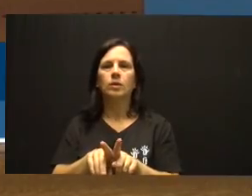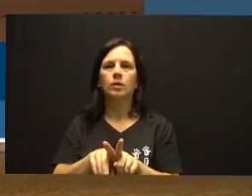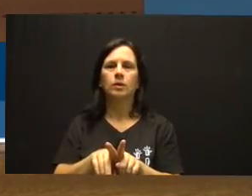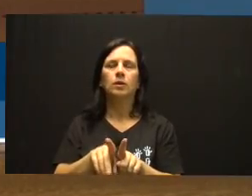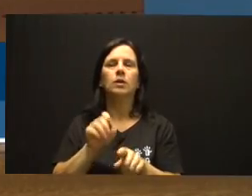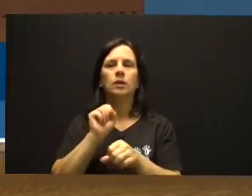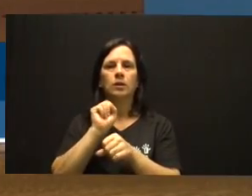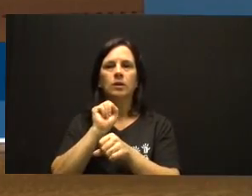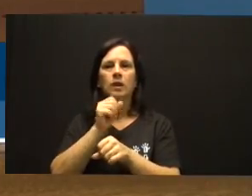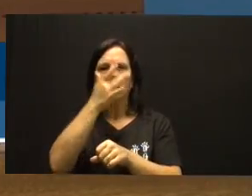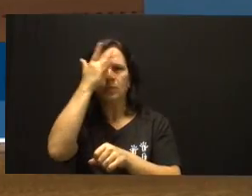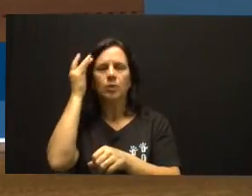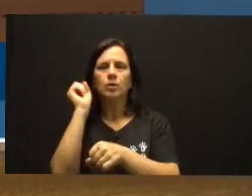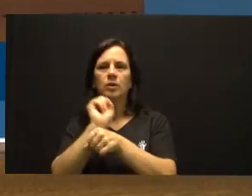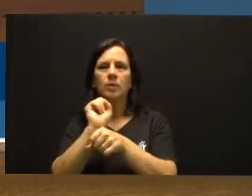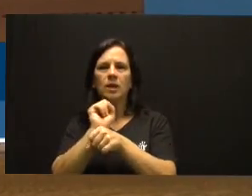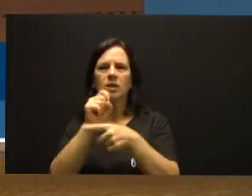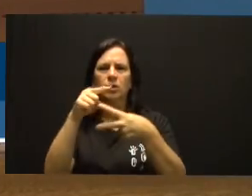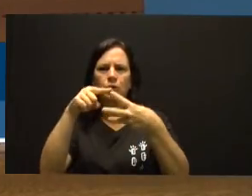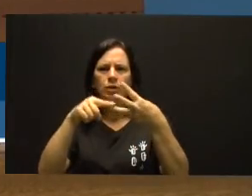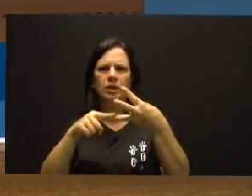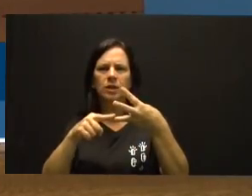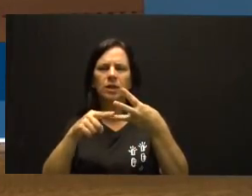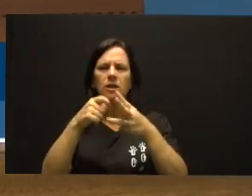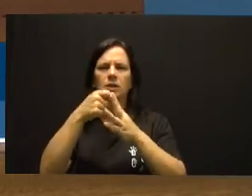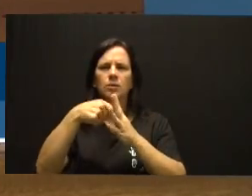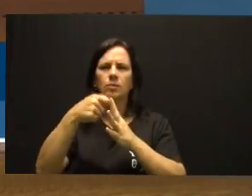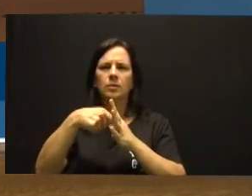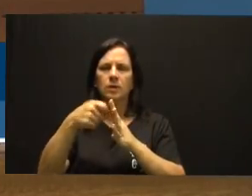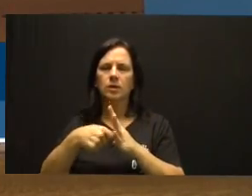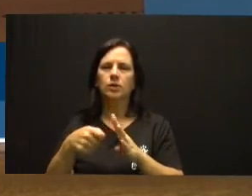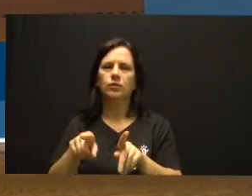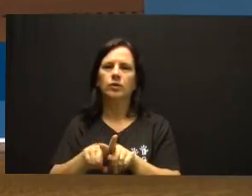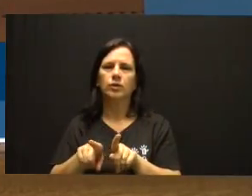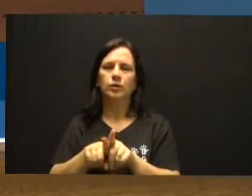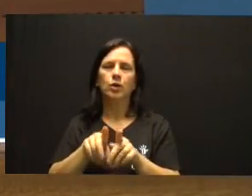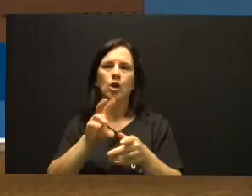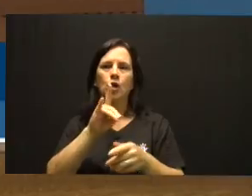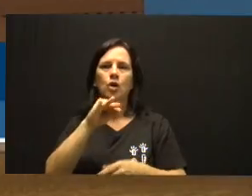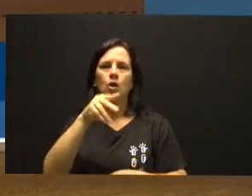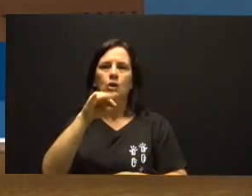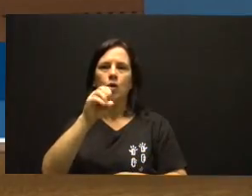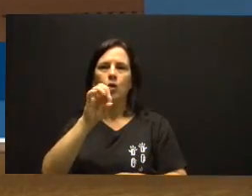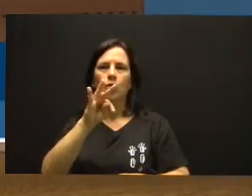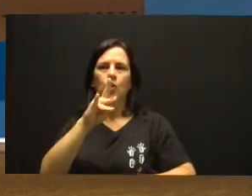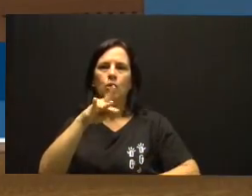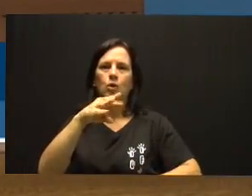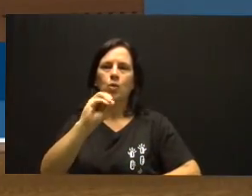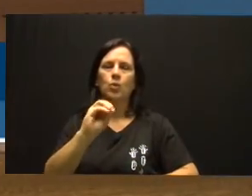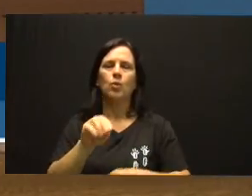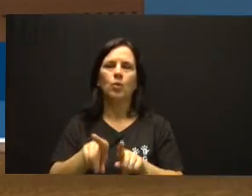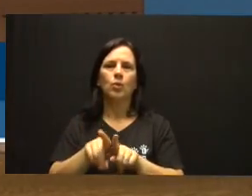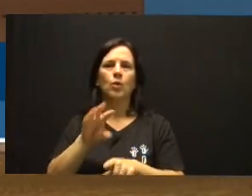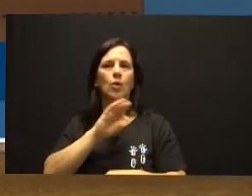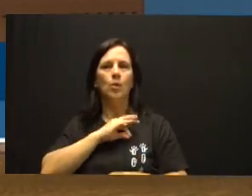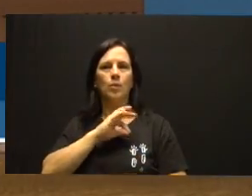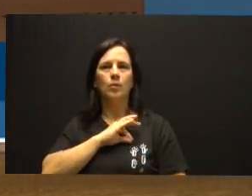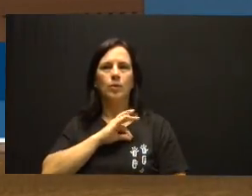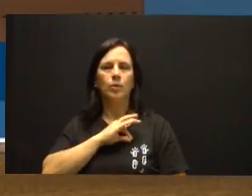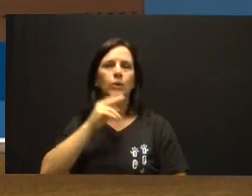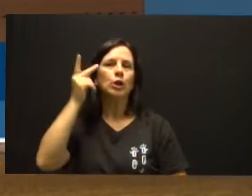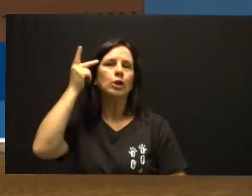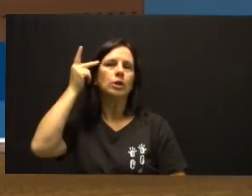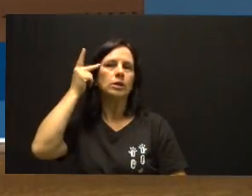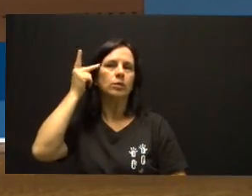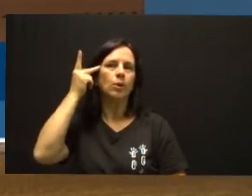os pacientes aguardem no mínimo 3 meses para realizar exames e fechar diagnóstico. Que a Prefeitura do município de São Paulo,